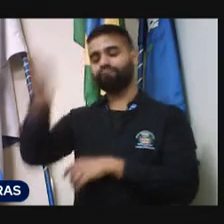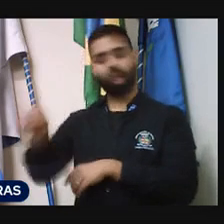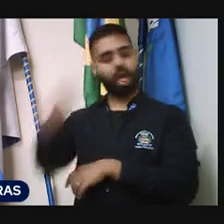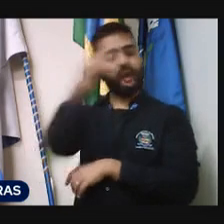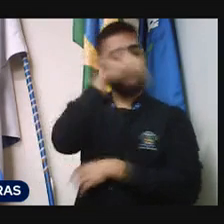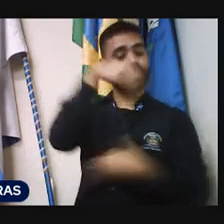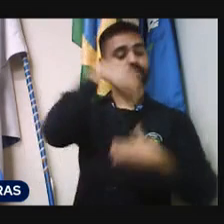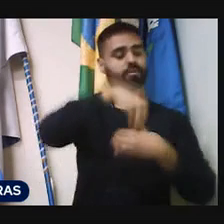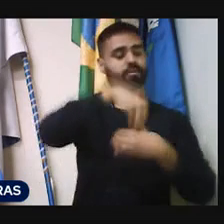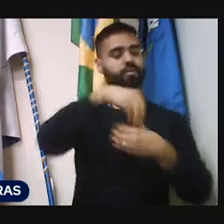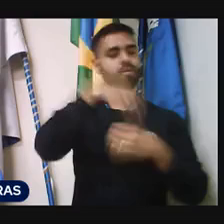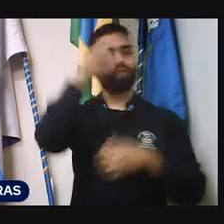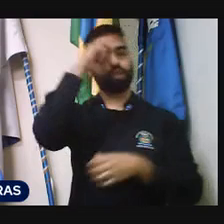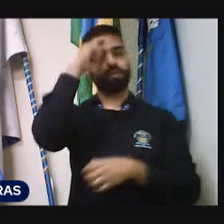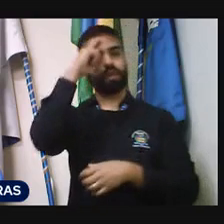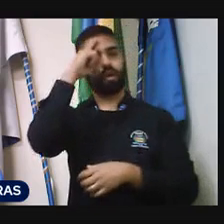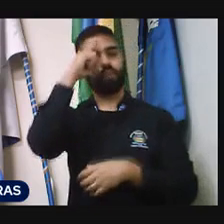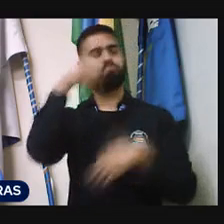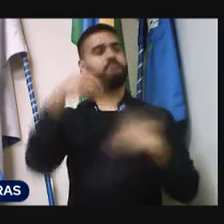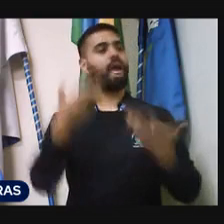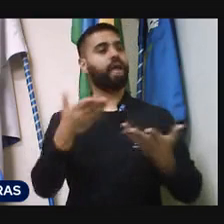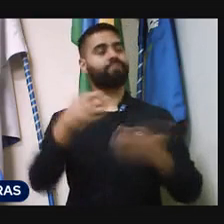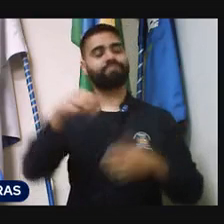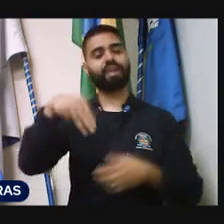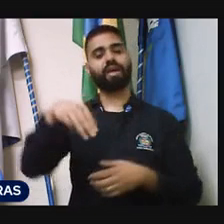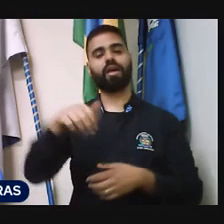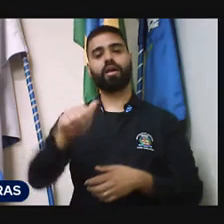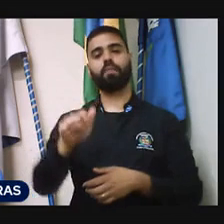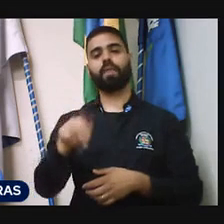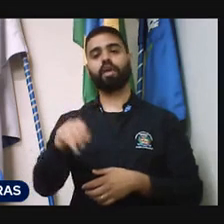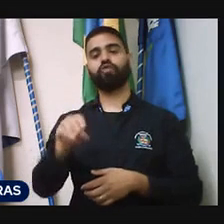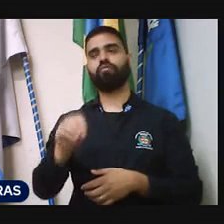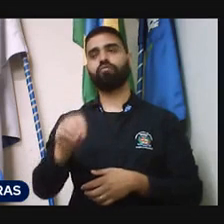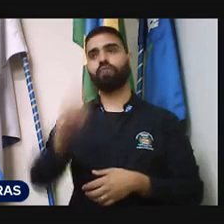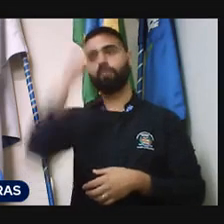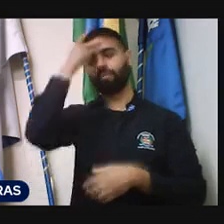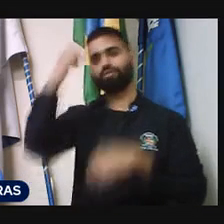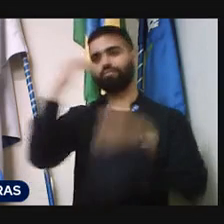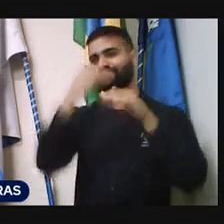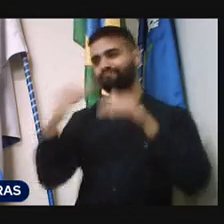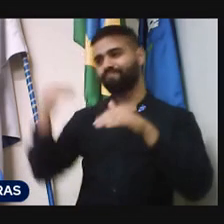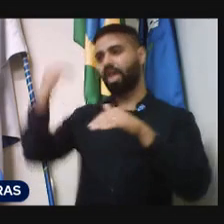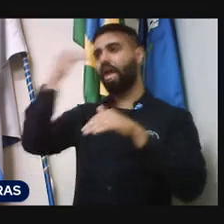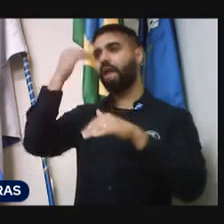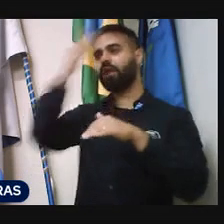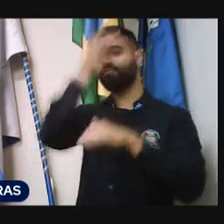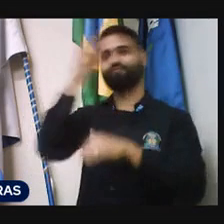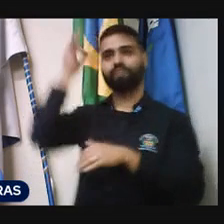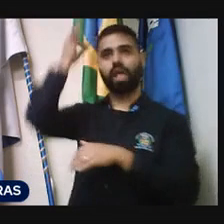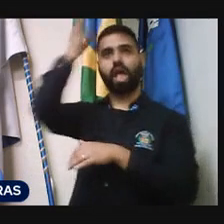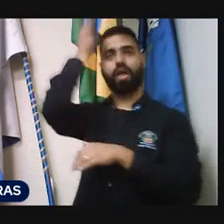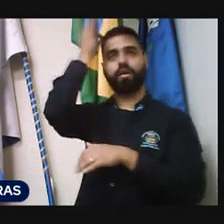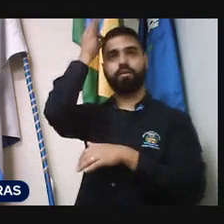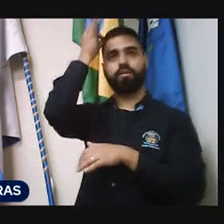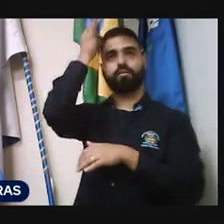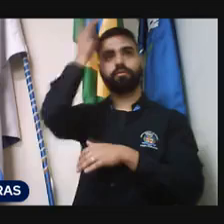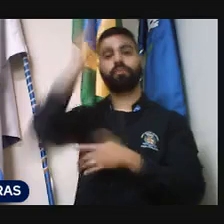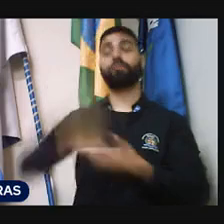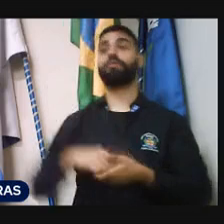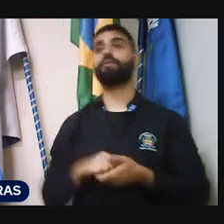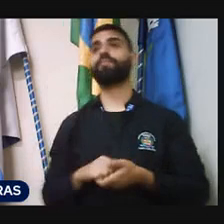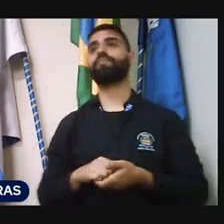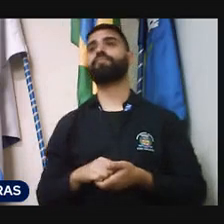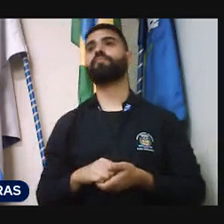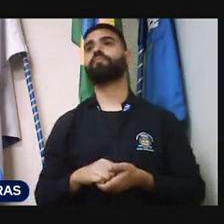Magno Magno é um cara evoluído espiritualmente o Magno um